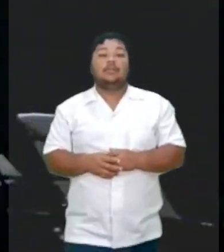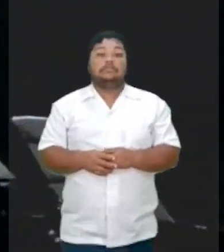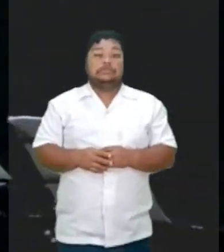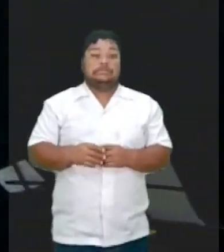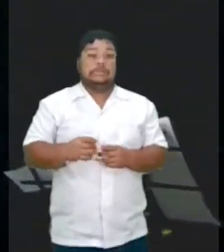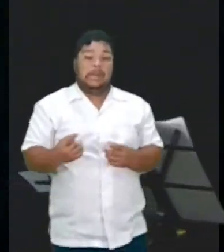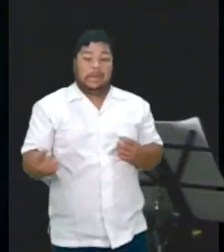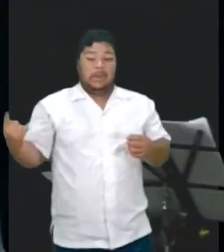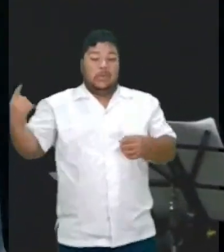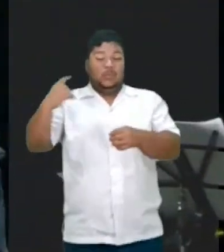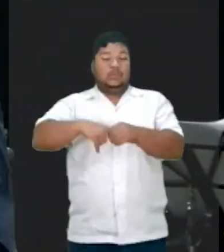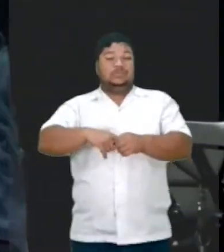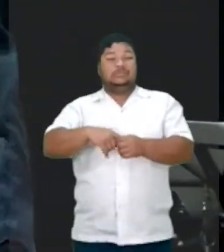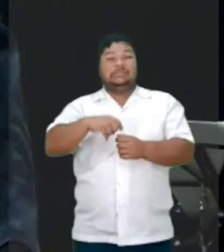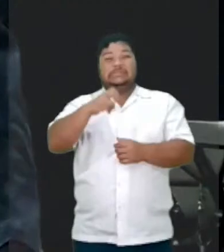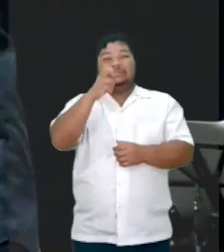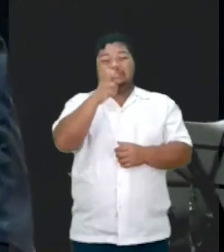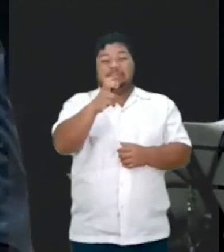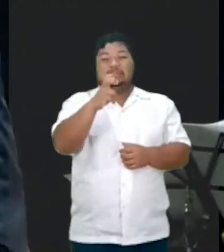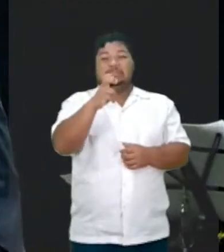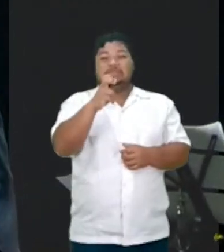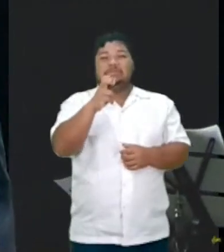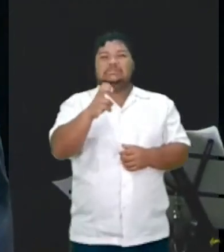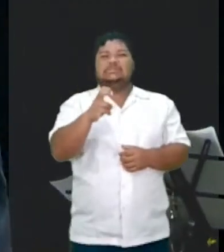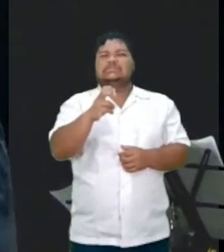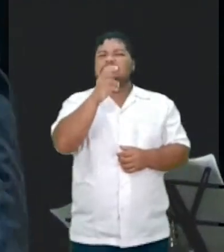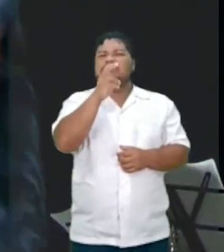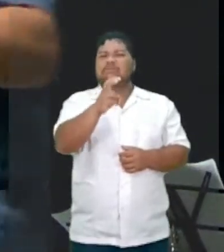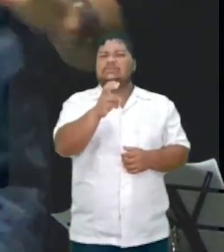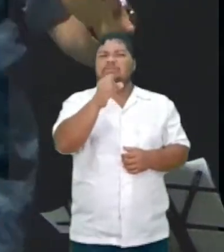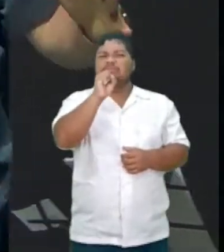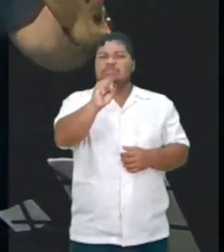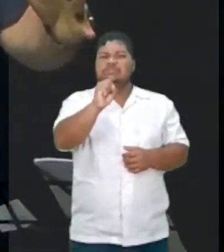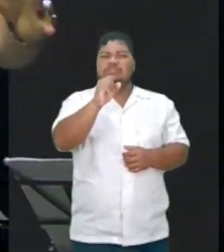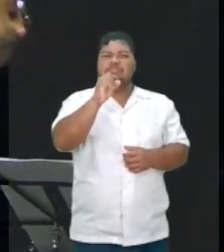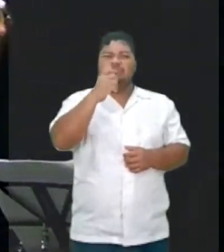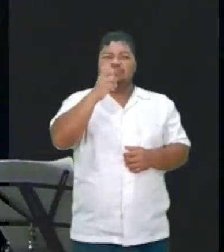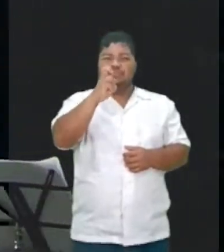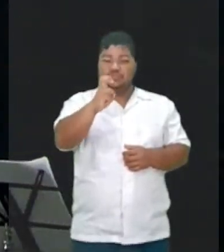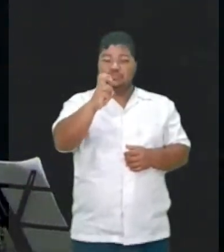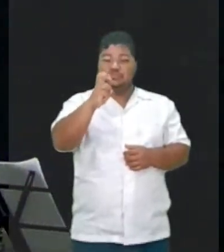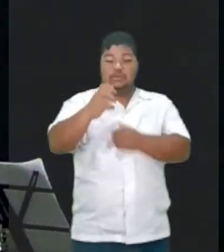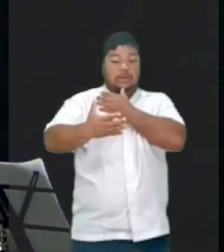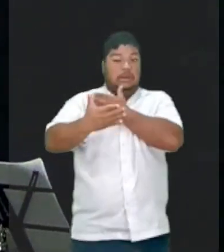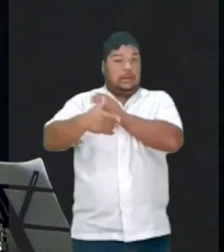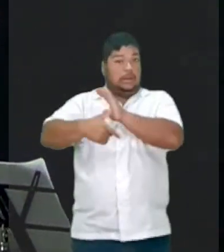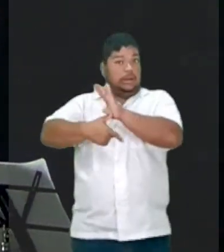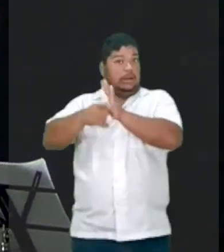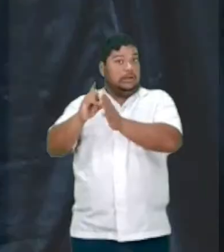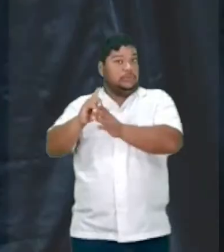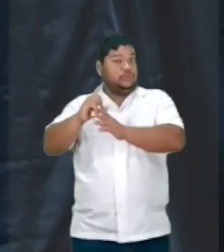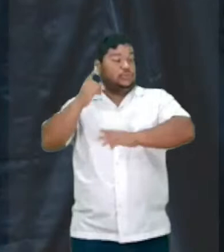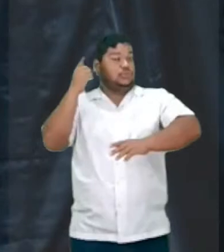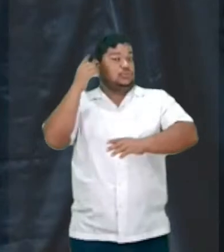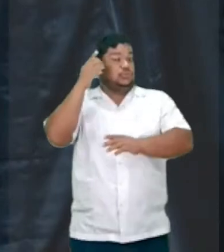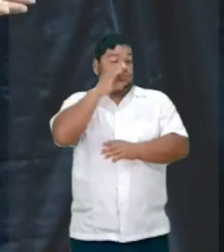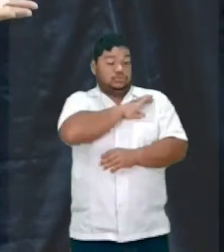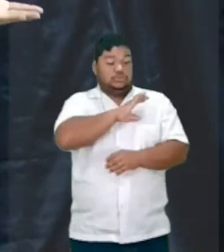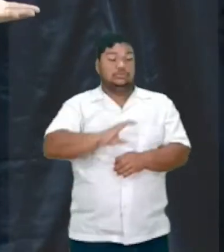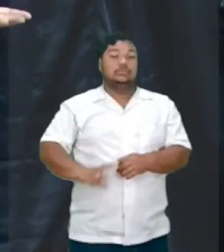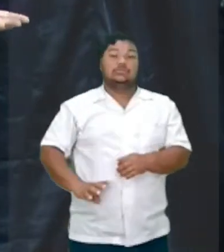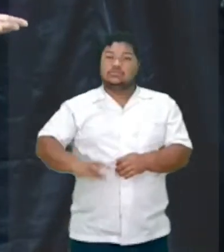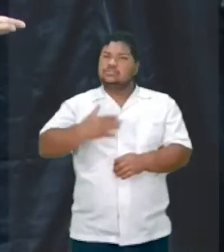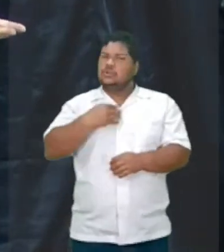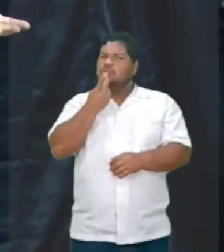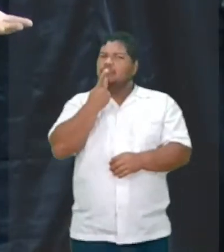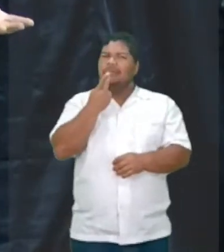em 585 a.C. E realmente se cumpriu. E eu estou contando tudo